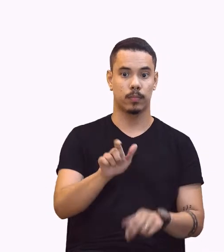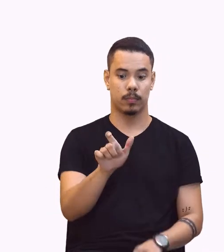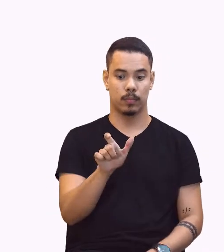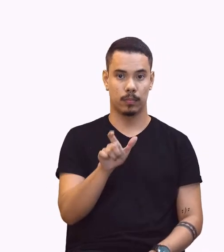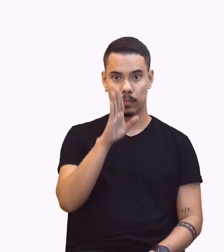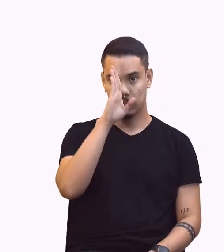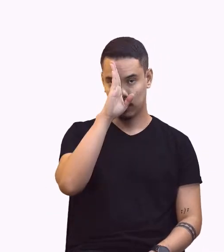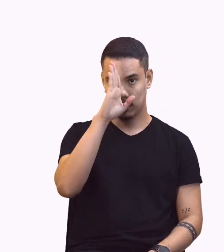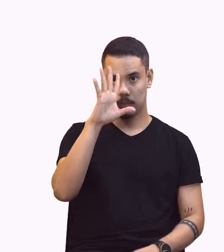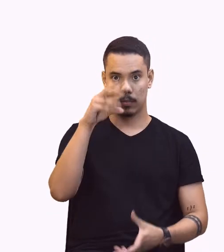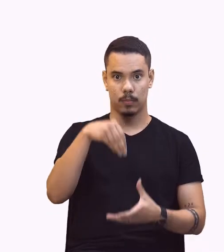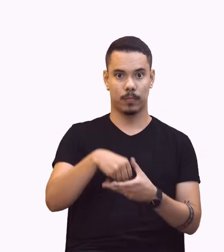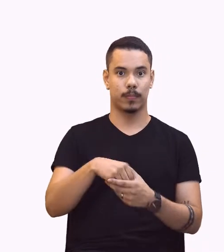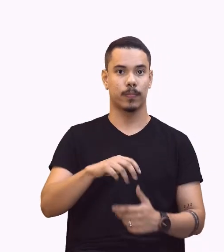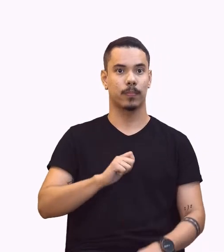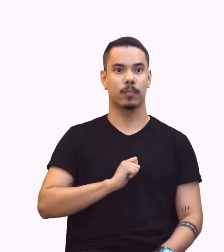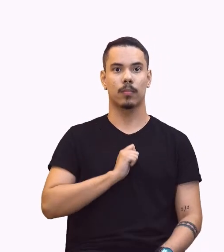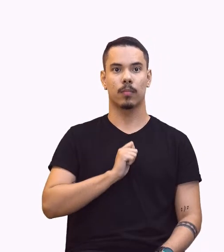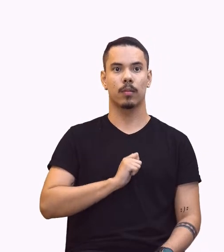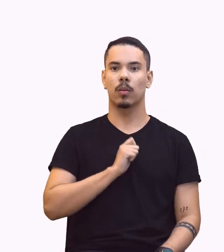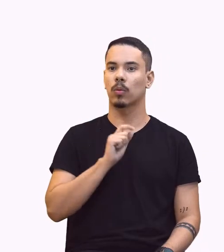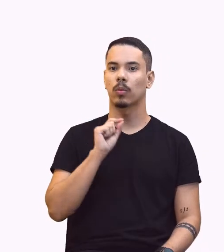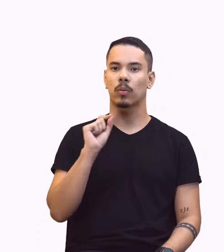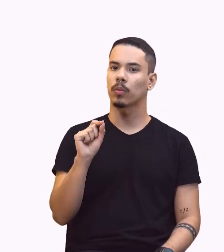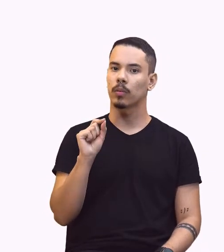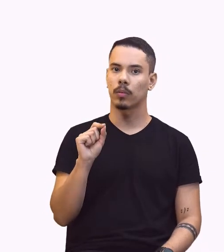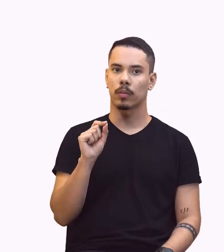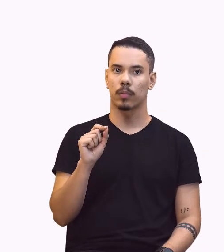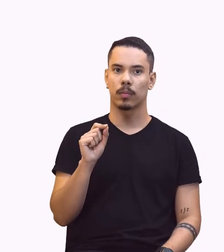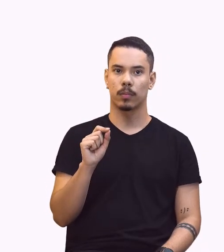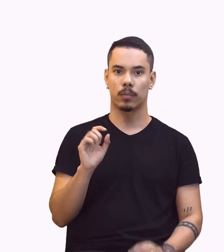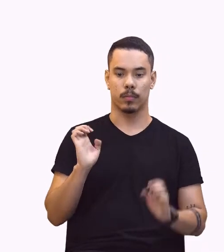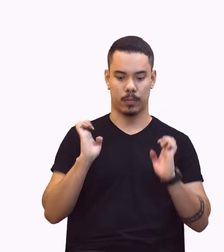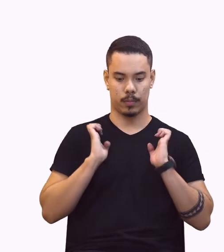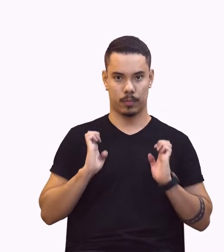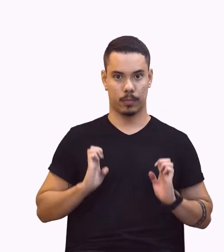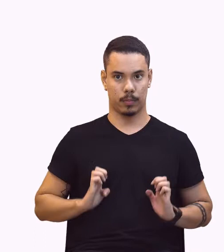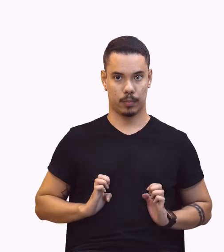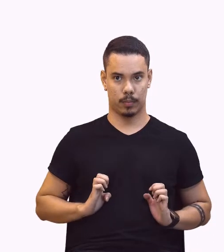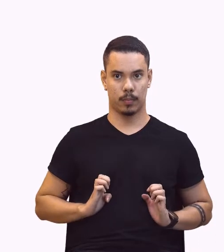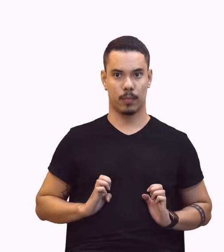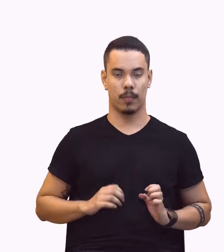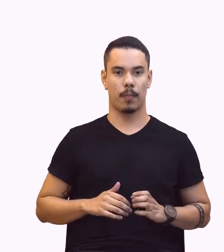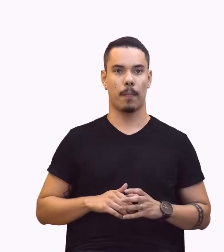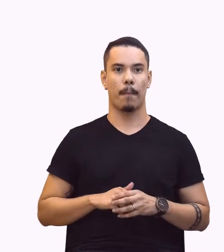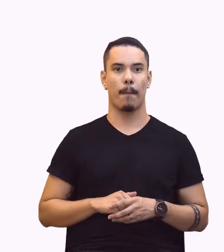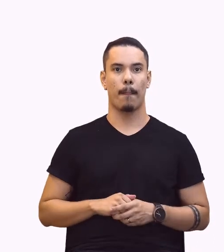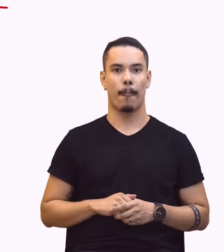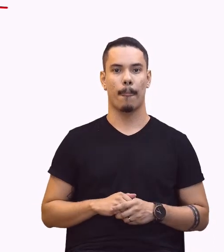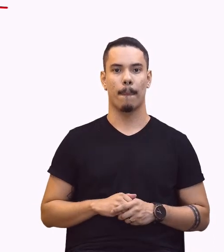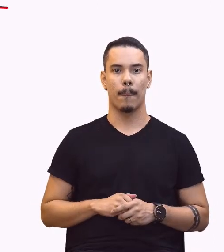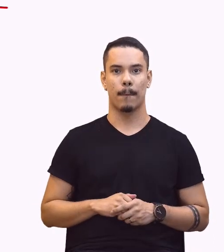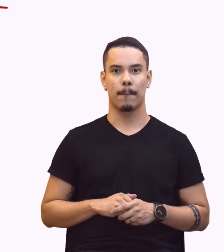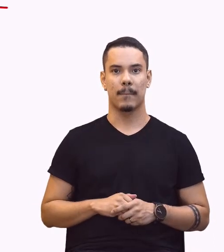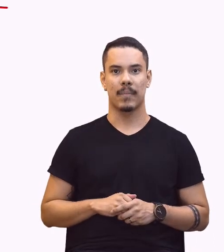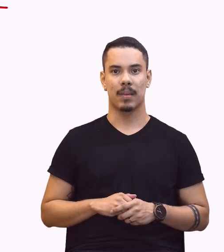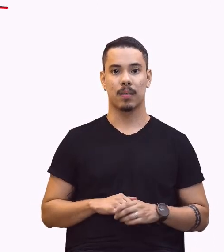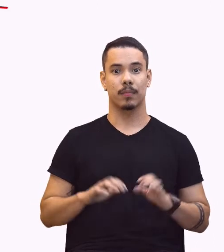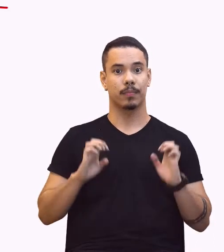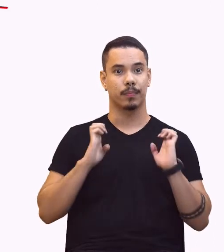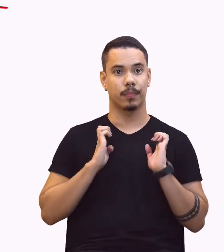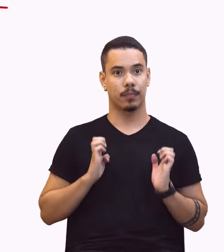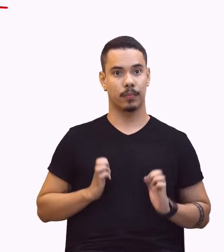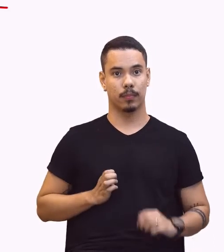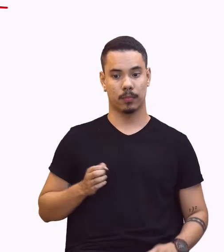da antropologia na época foi a ética. Então, a ética tornou-se o